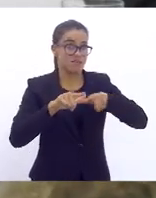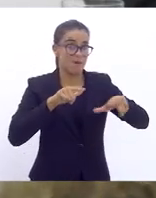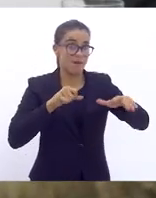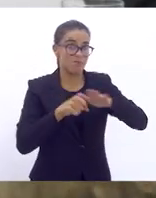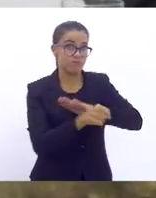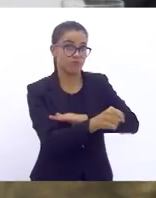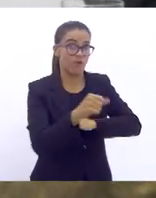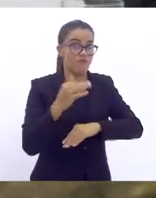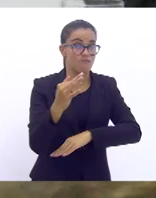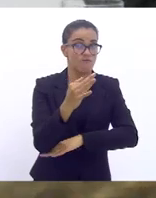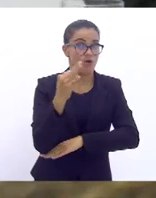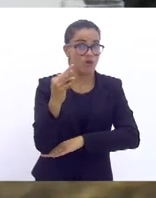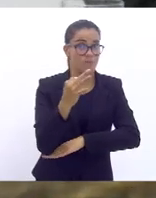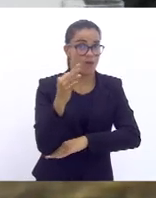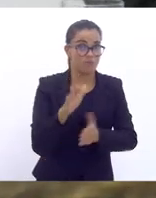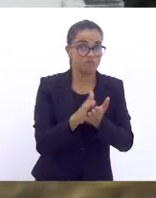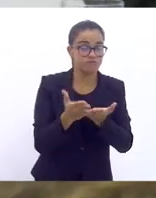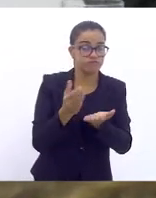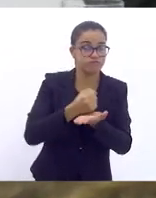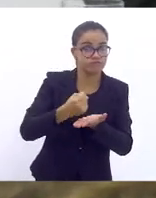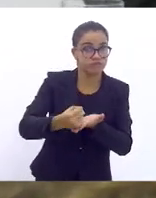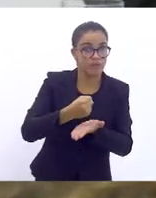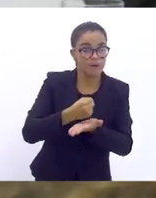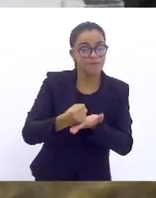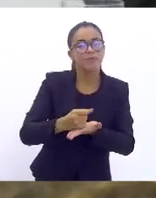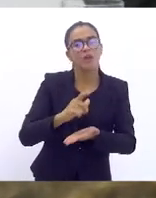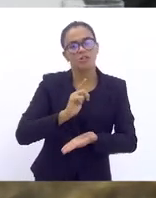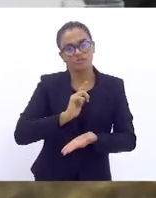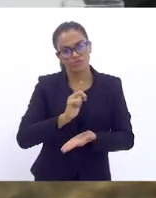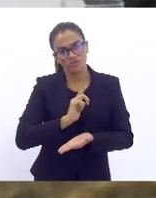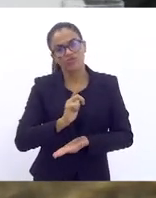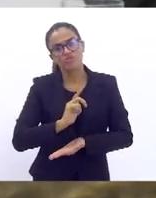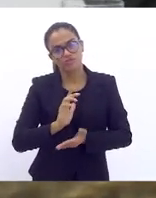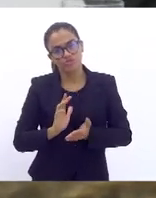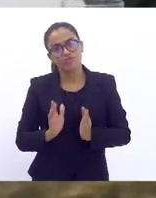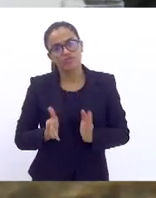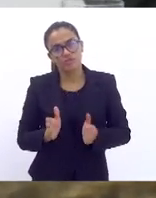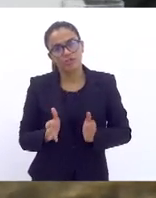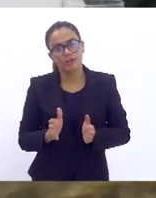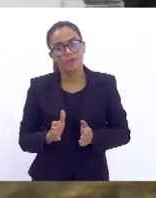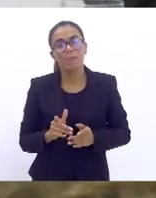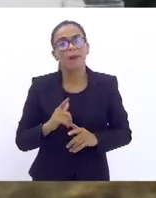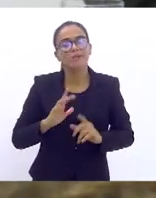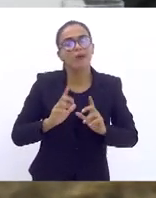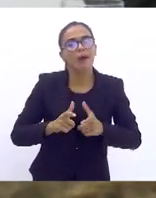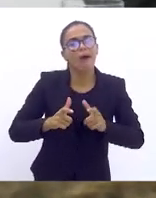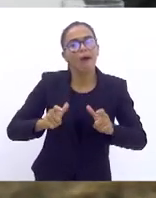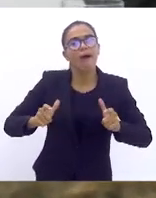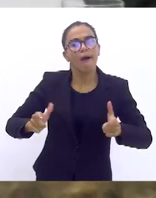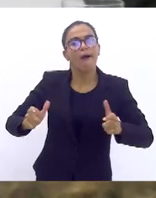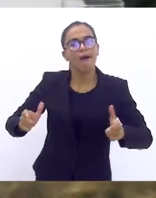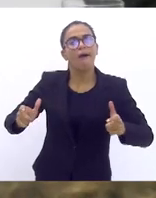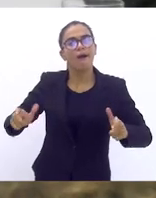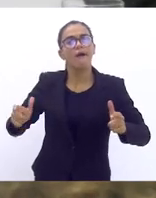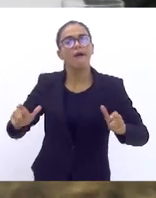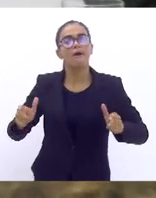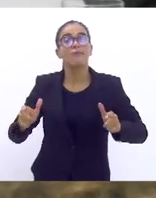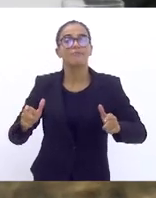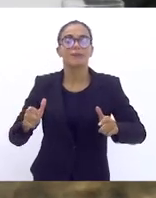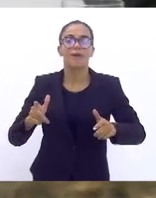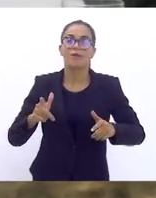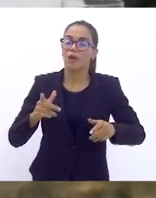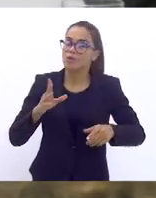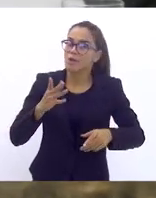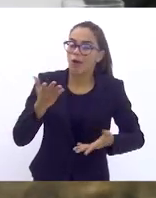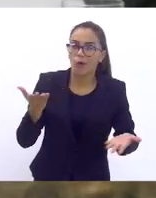que é o dado que a gente tem Apesar de nós termos isso é aumentado Voltamos ao